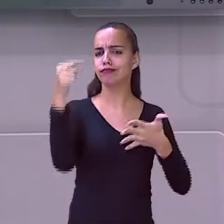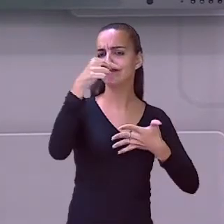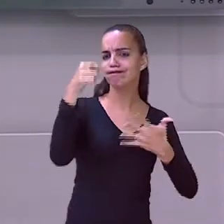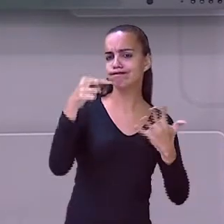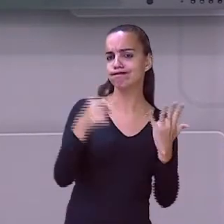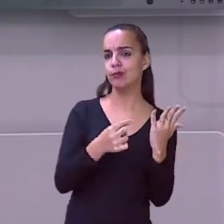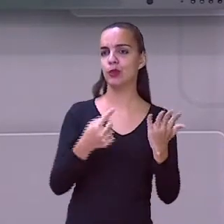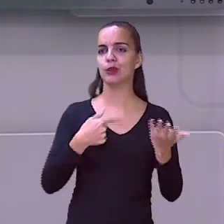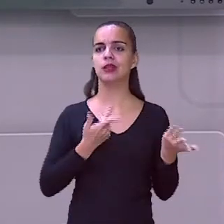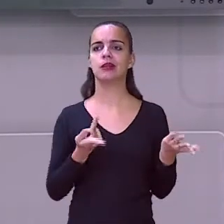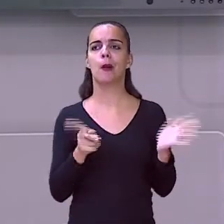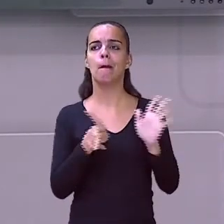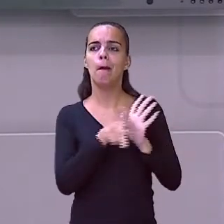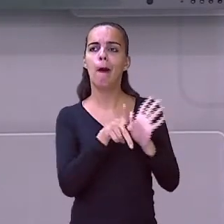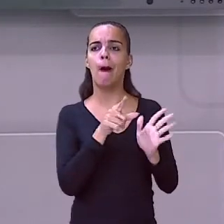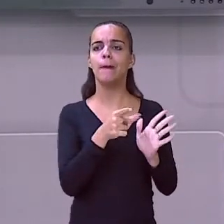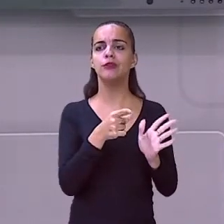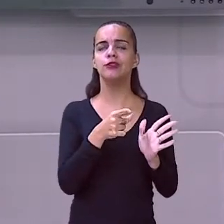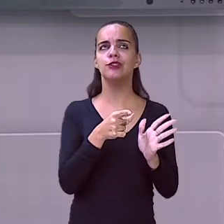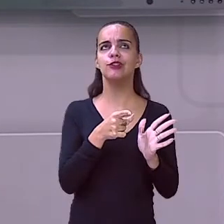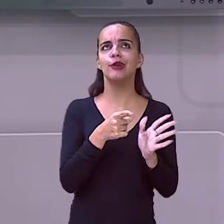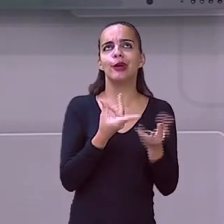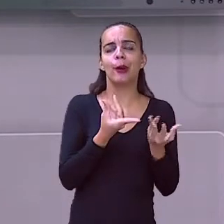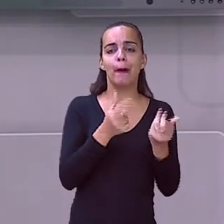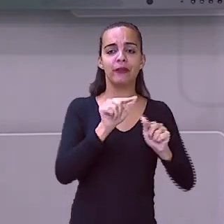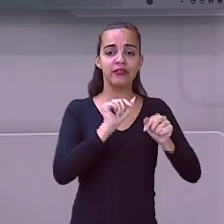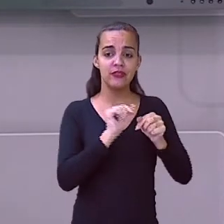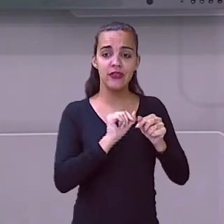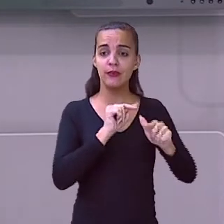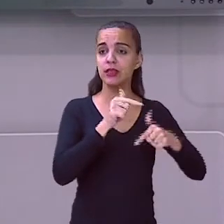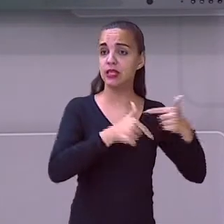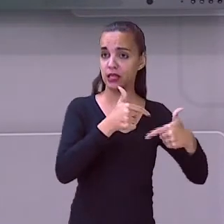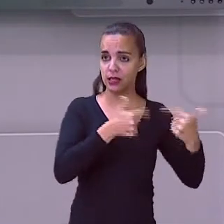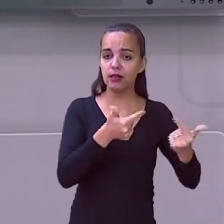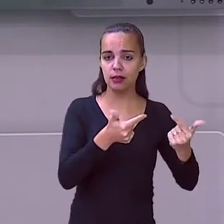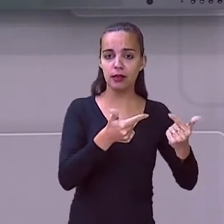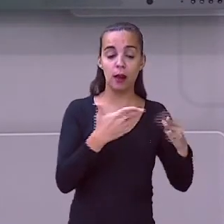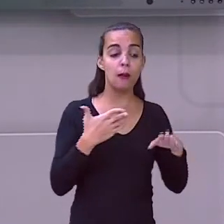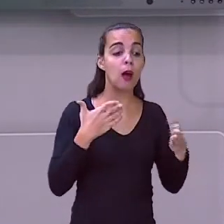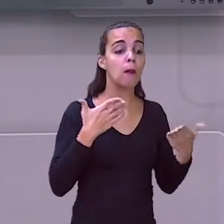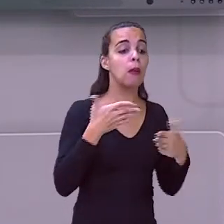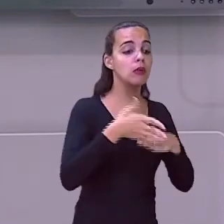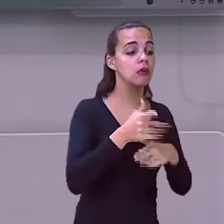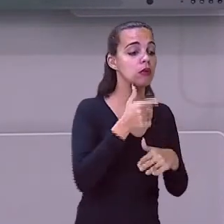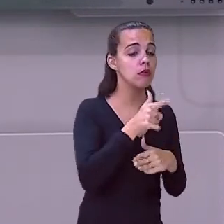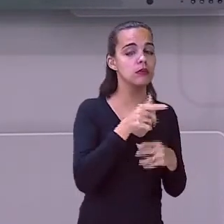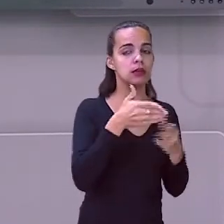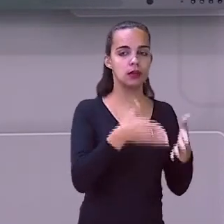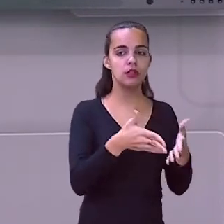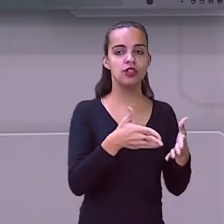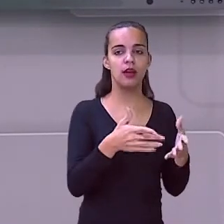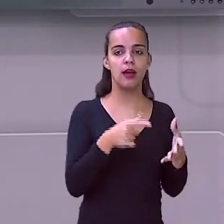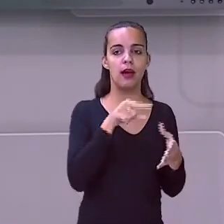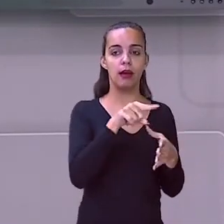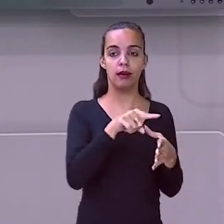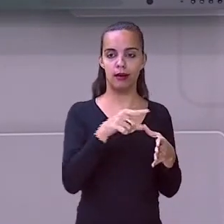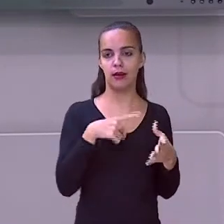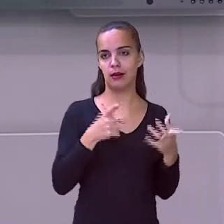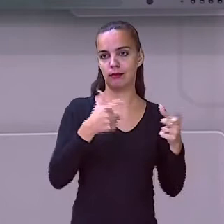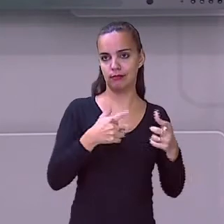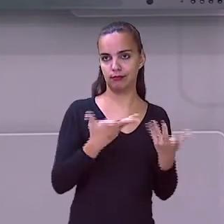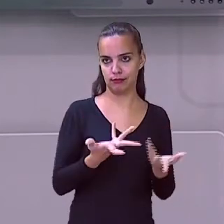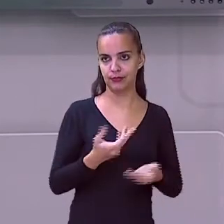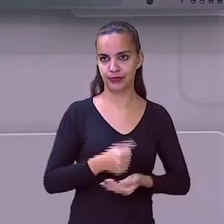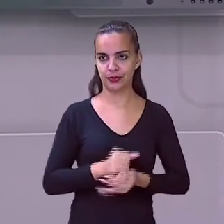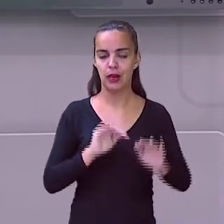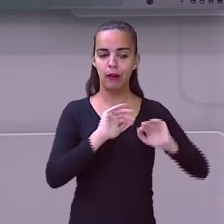métodos? Maneiras de chegar a um determinado resultado. Então, existem diversos métodos